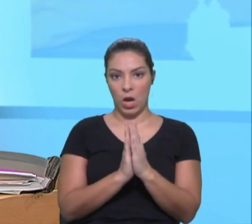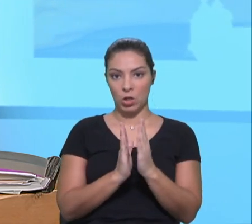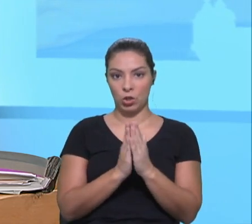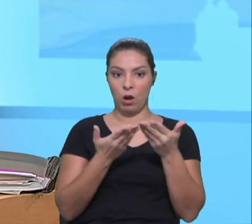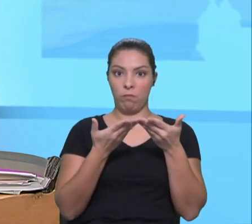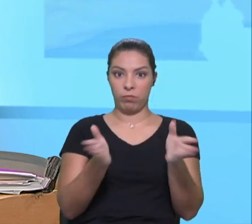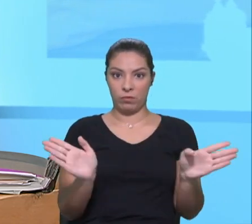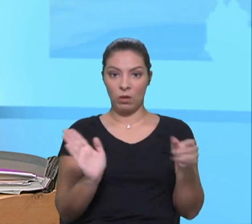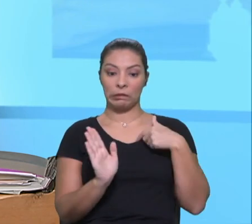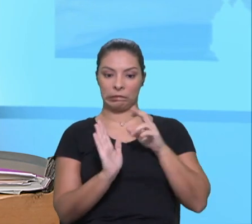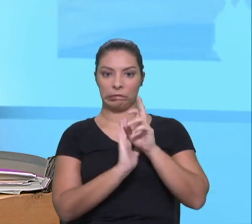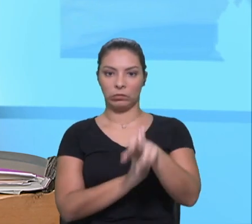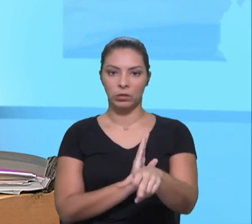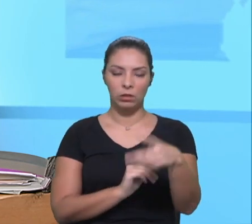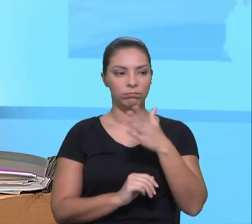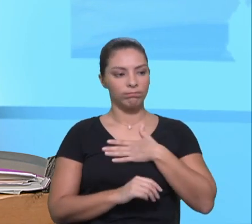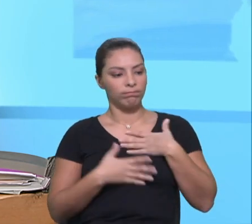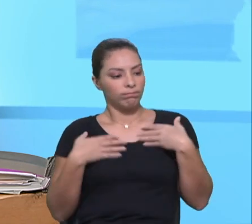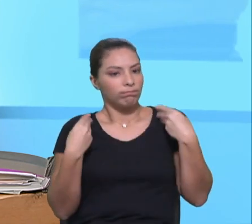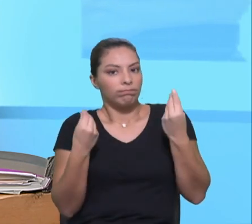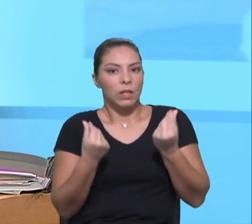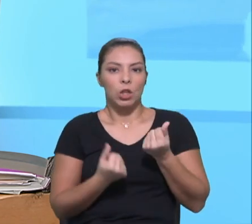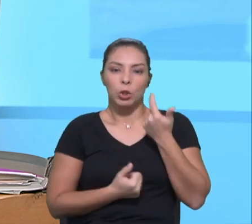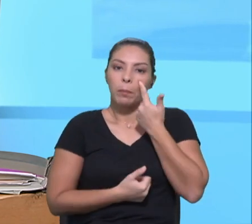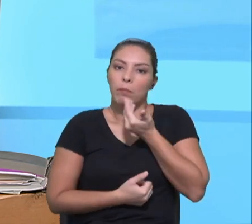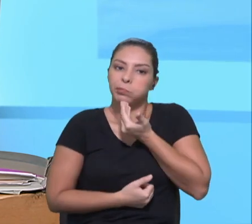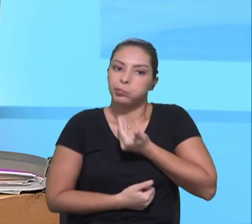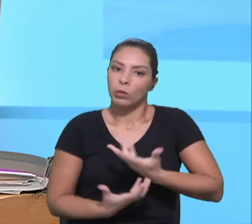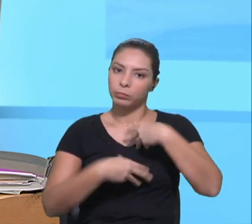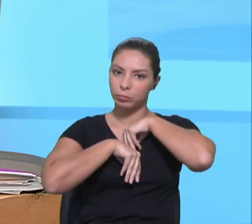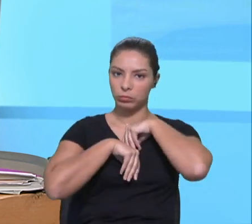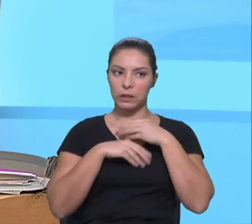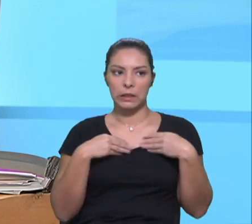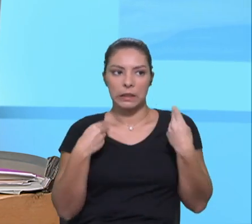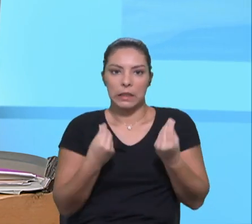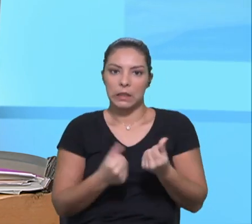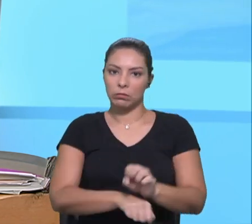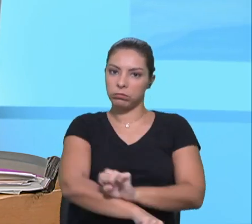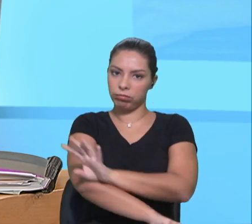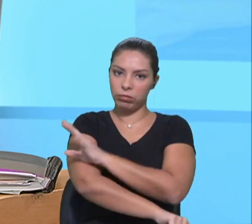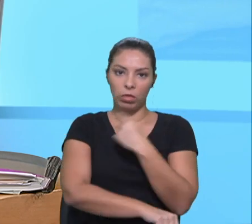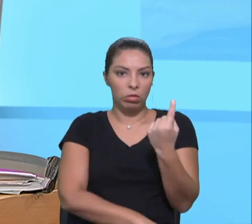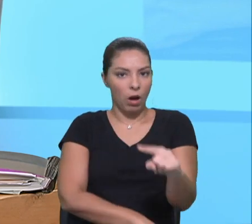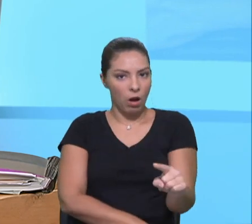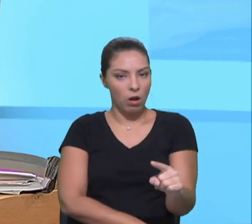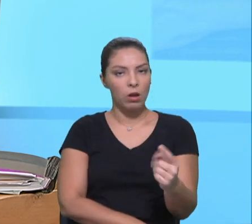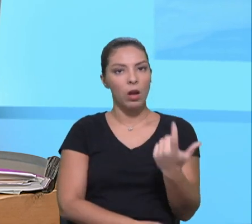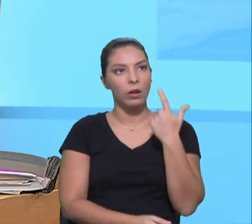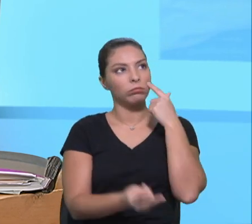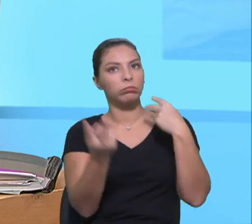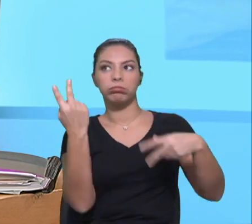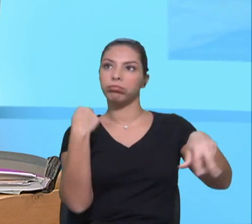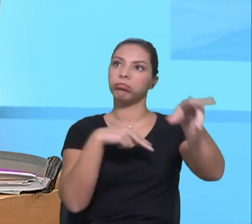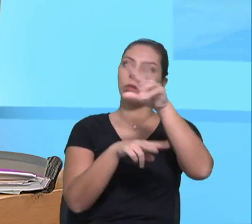provoca uma experiência, o ambiente provoca uma experiência. E nós sabemos isso, ou seja, se contemplamos uma bela paisagem, uma